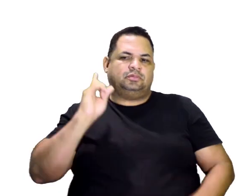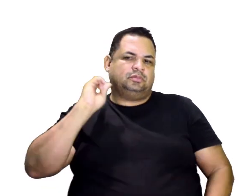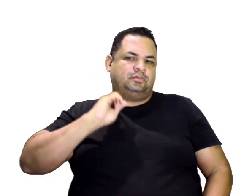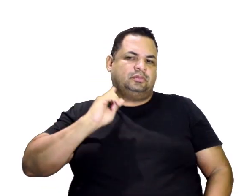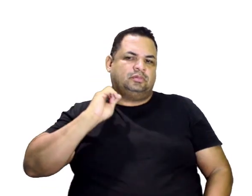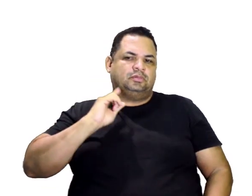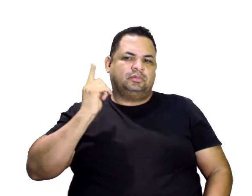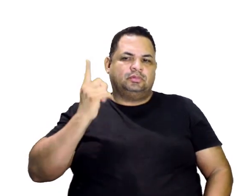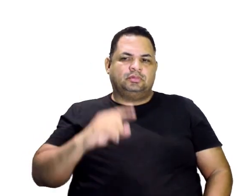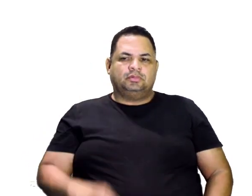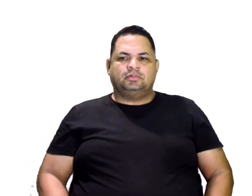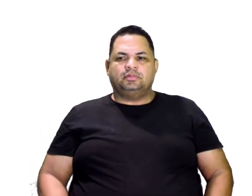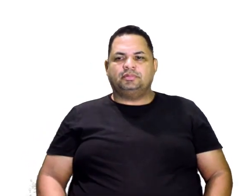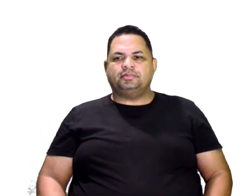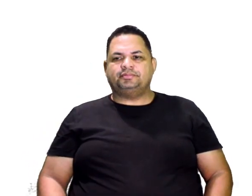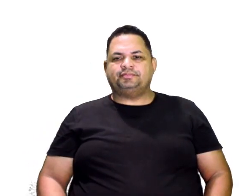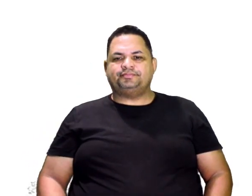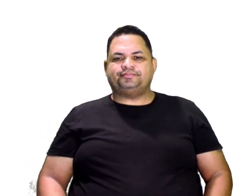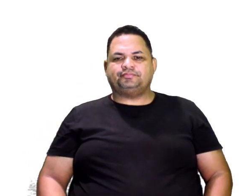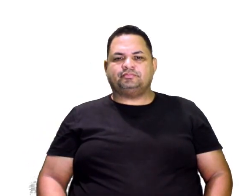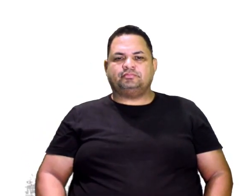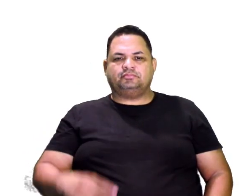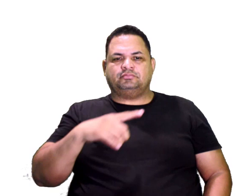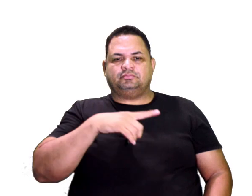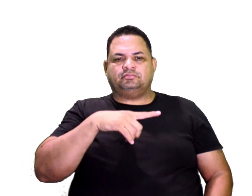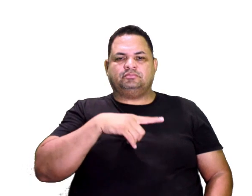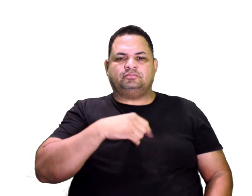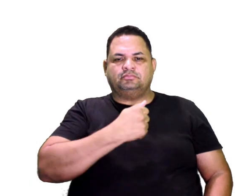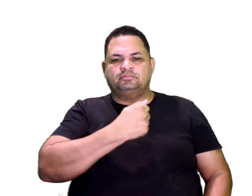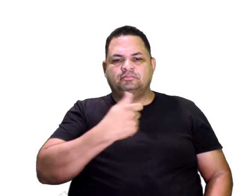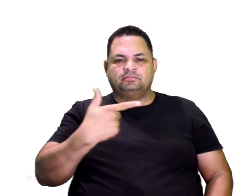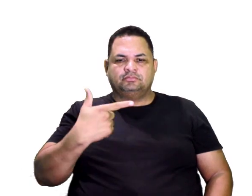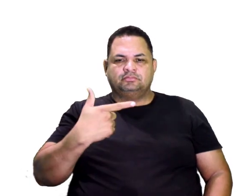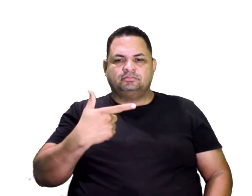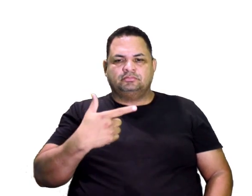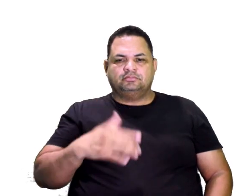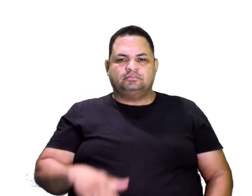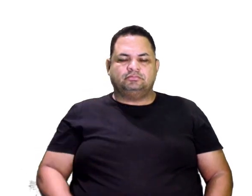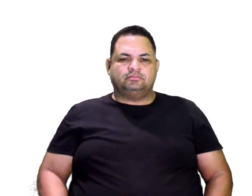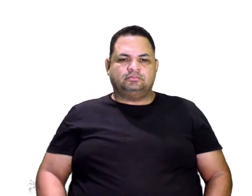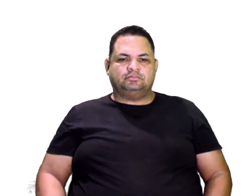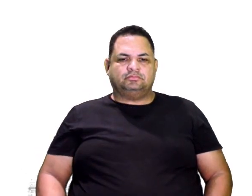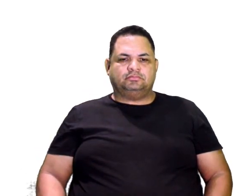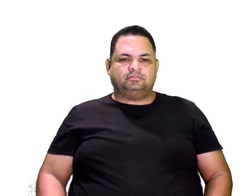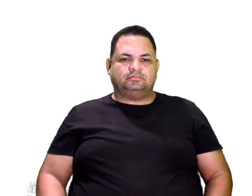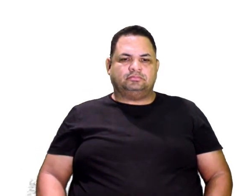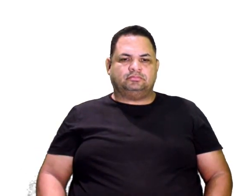Essa igreja está lá, né? Então, tem os profetas feitos com grande